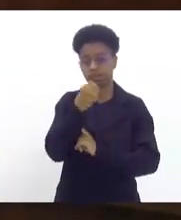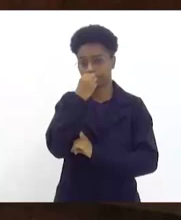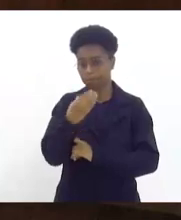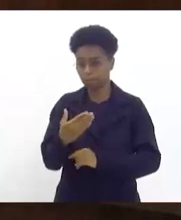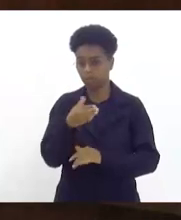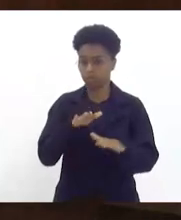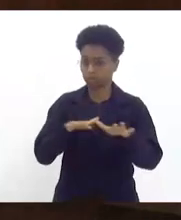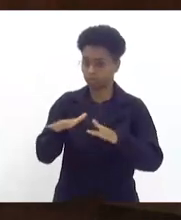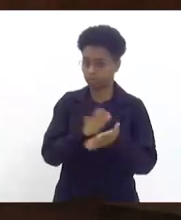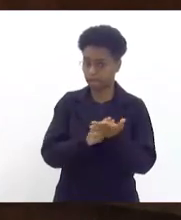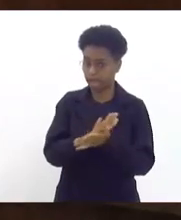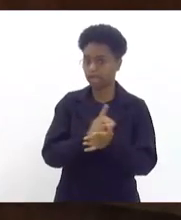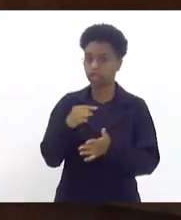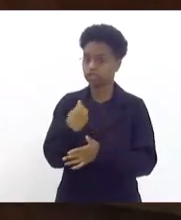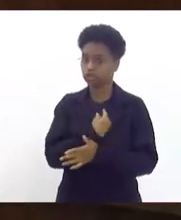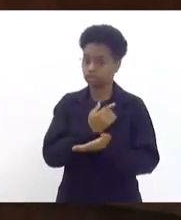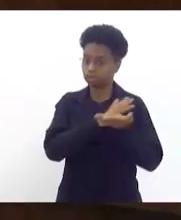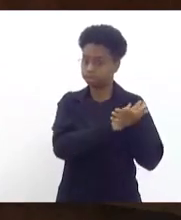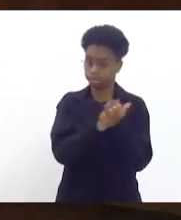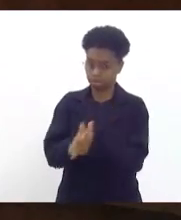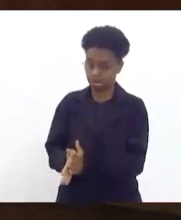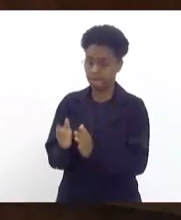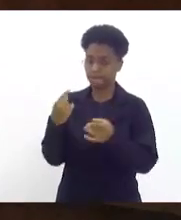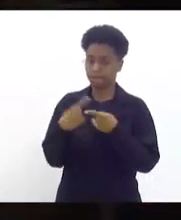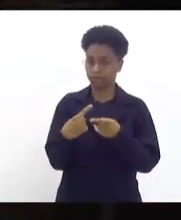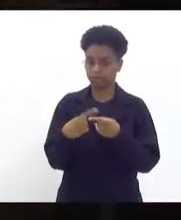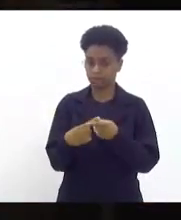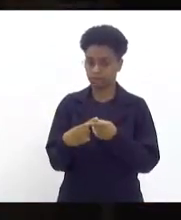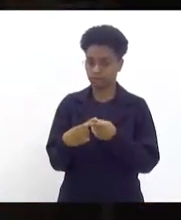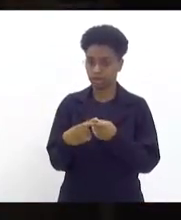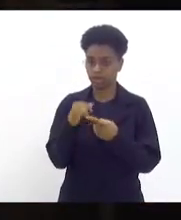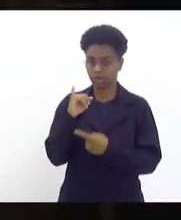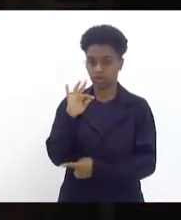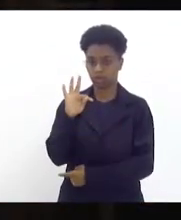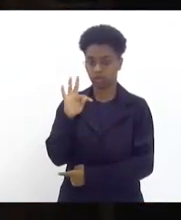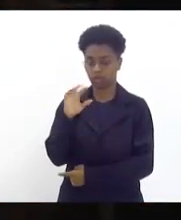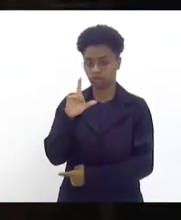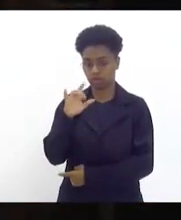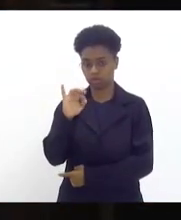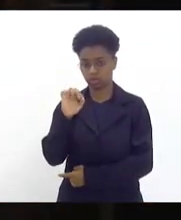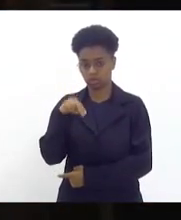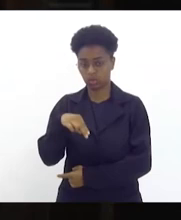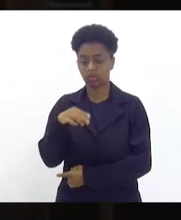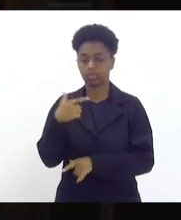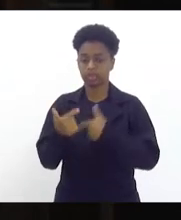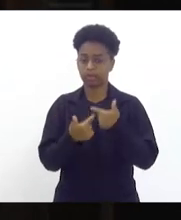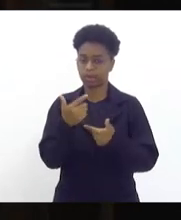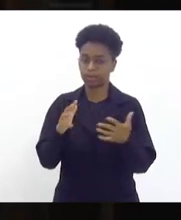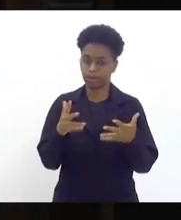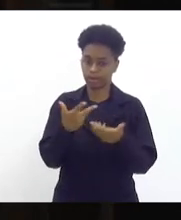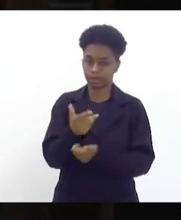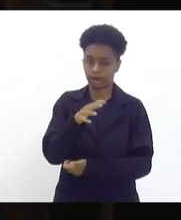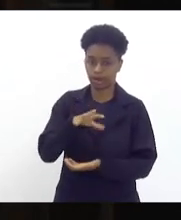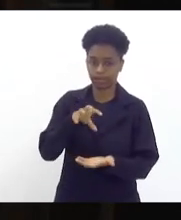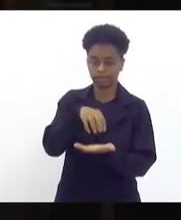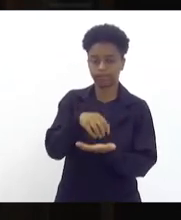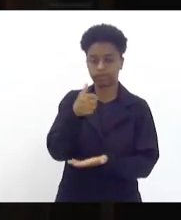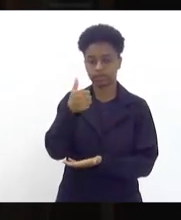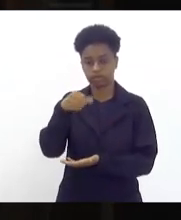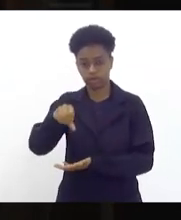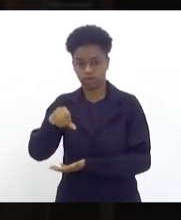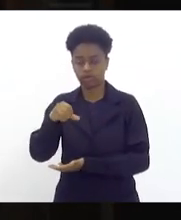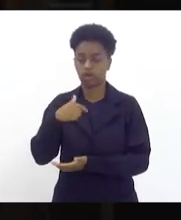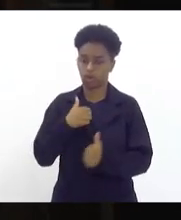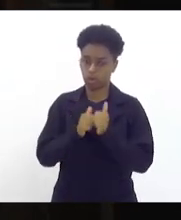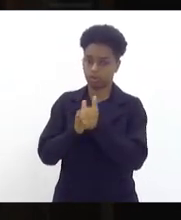mobilizar nós vamos ser engolido o Doutor Milton tá aí fazendo esse lindo trabalho lá na 19 acompanha o trabalho dele na 17 na 21